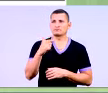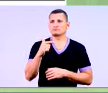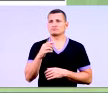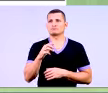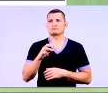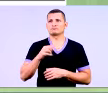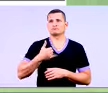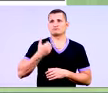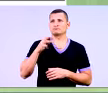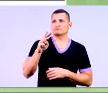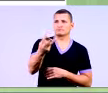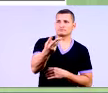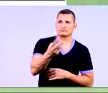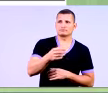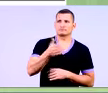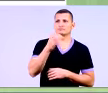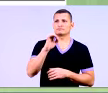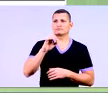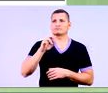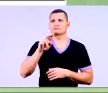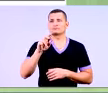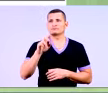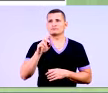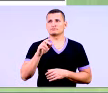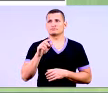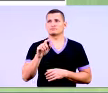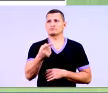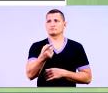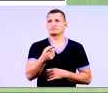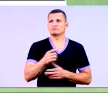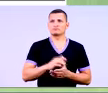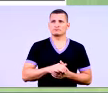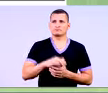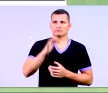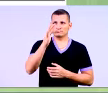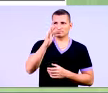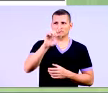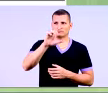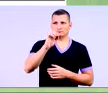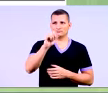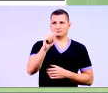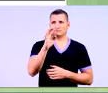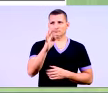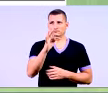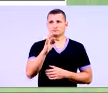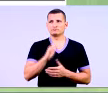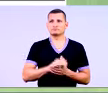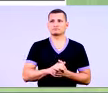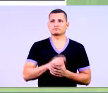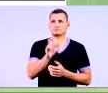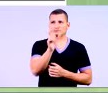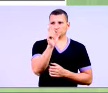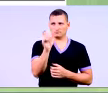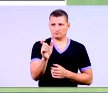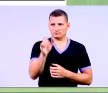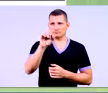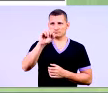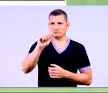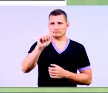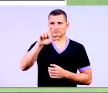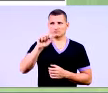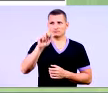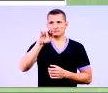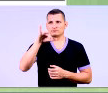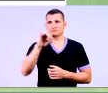10 mil anos roth do tipo salário porque porque eu vou ter um casas